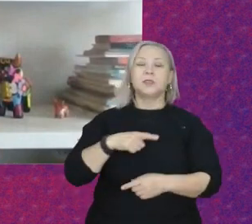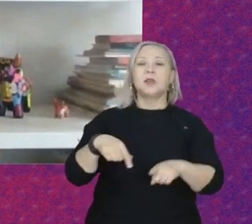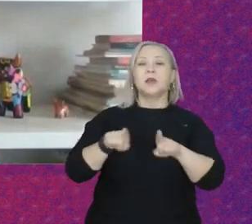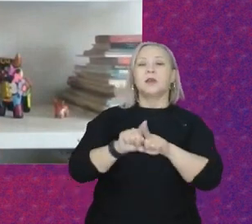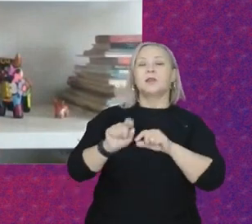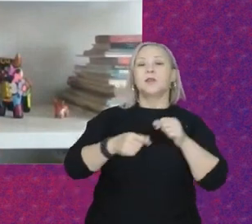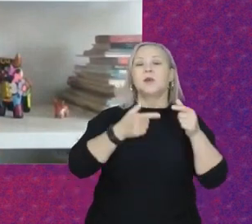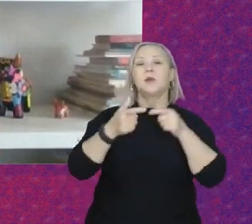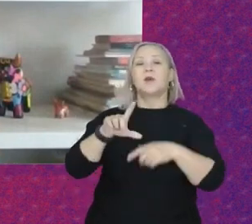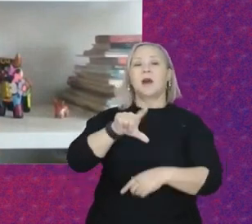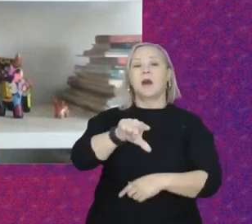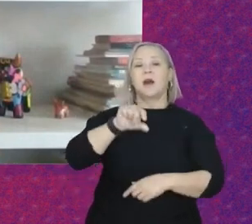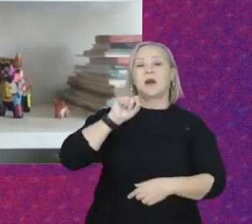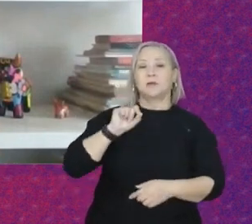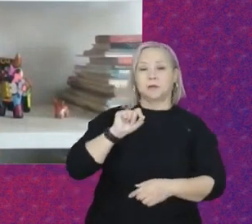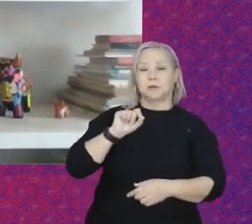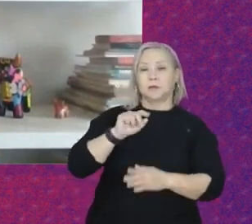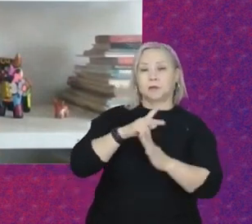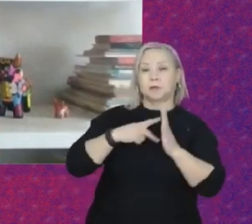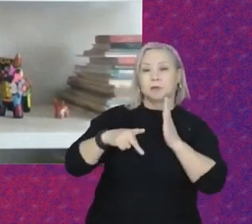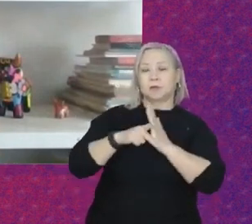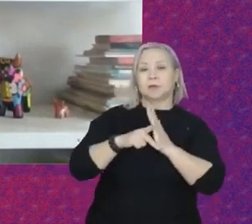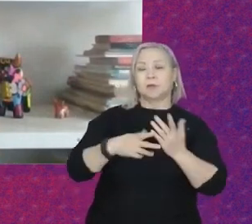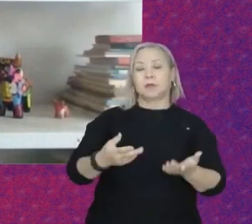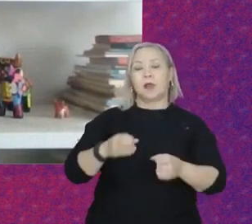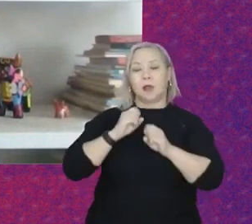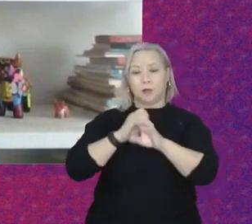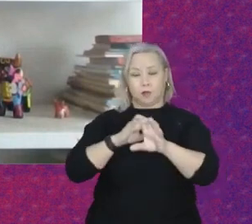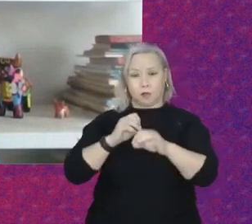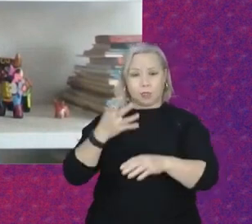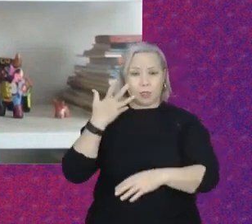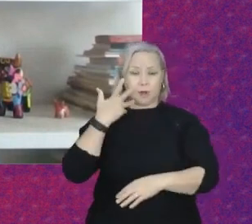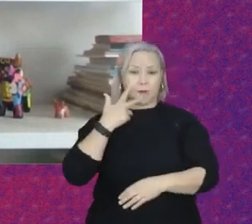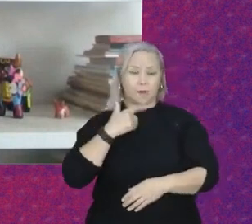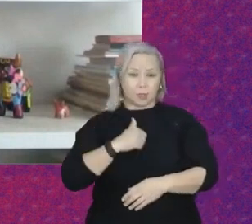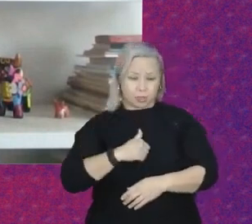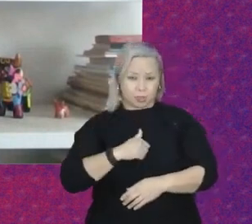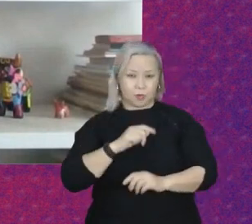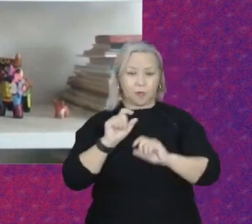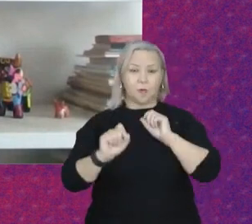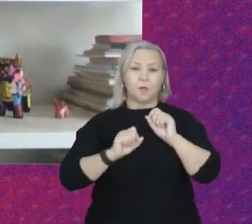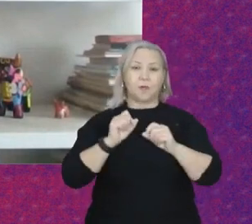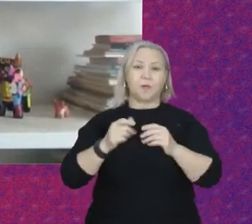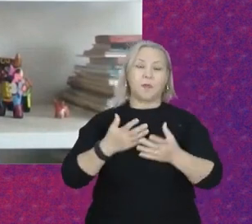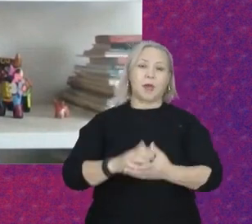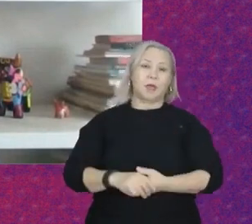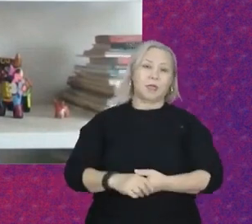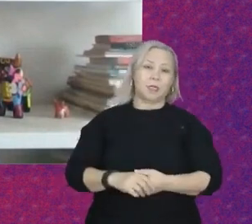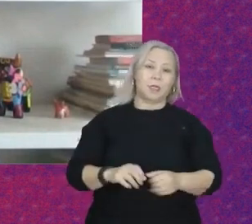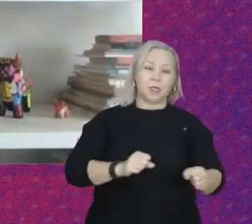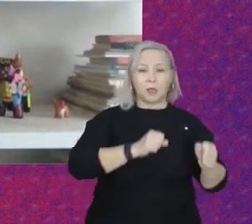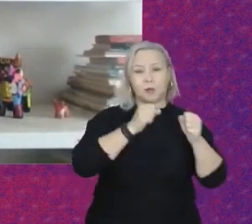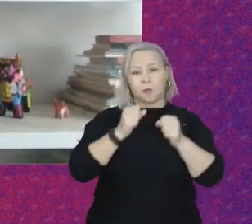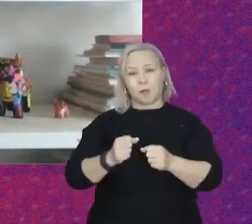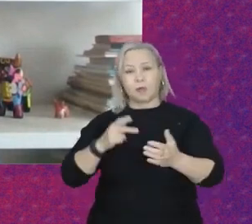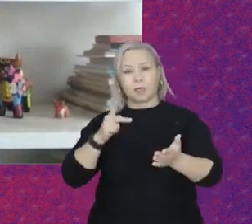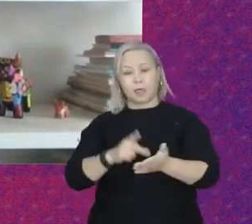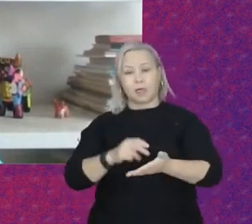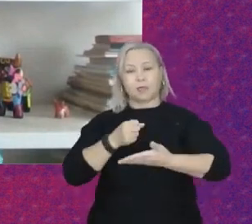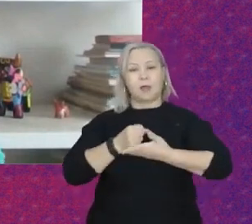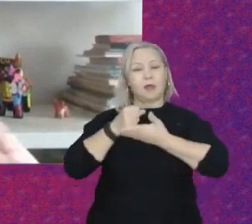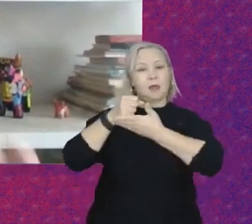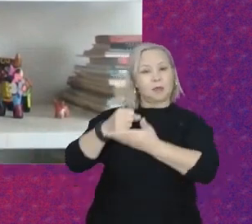lugar de destaque da educação infantil para que os possam realizar essa